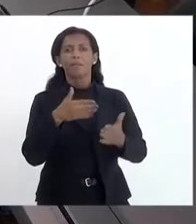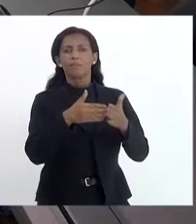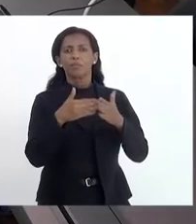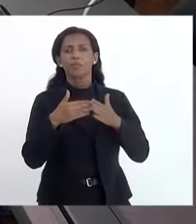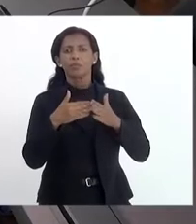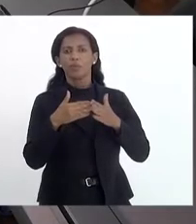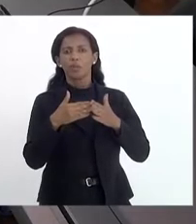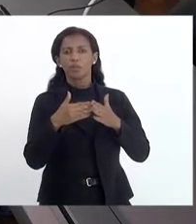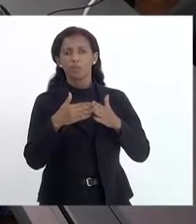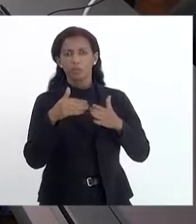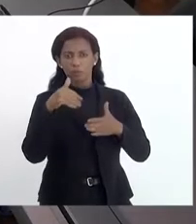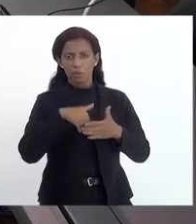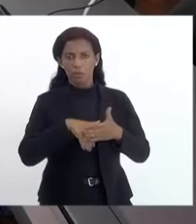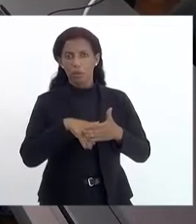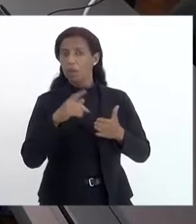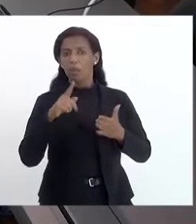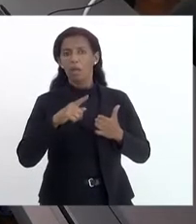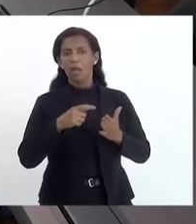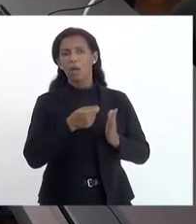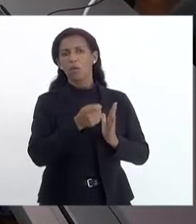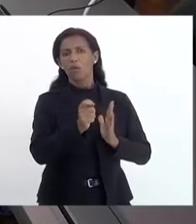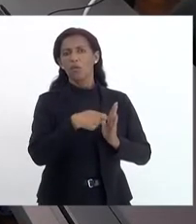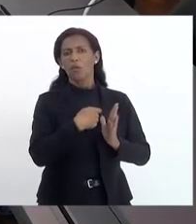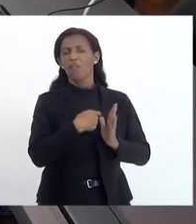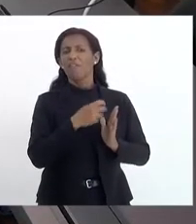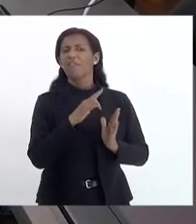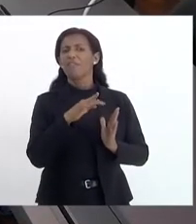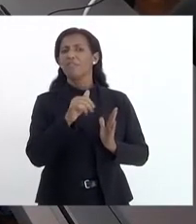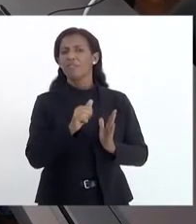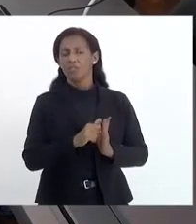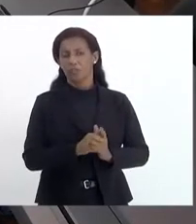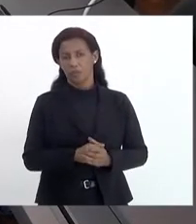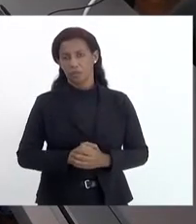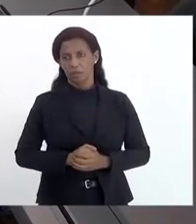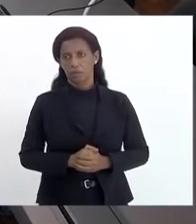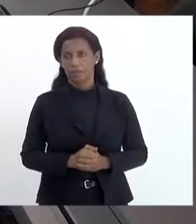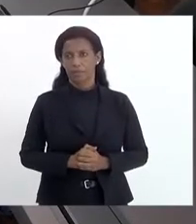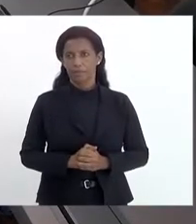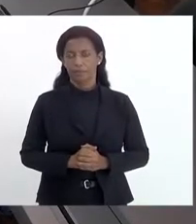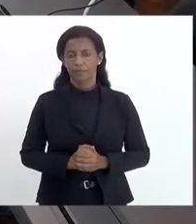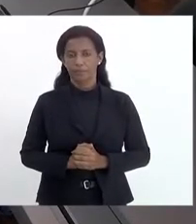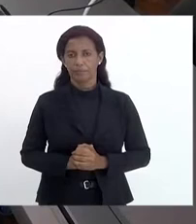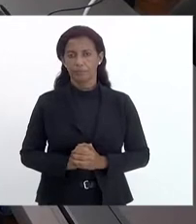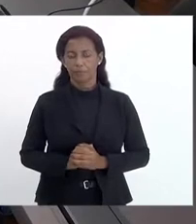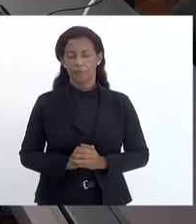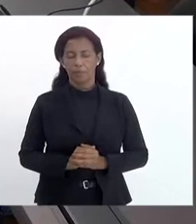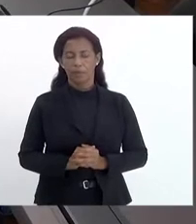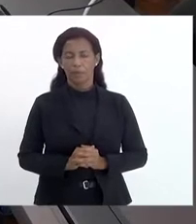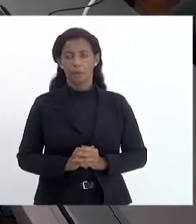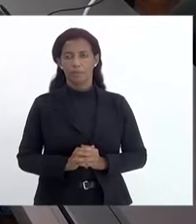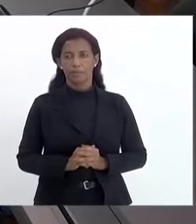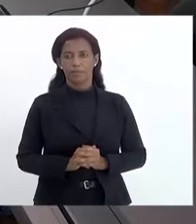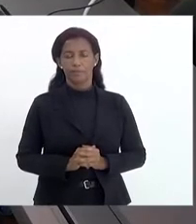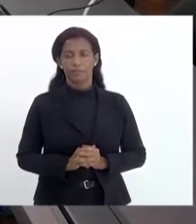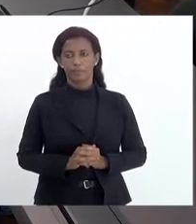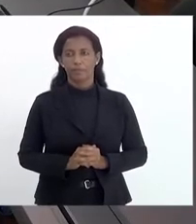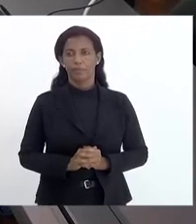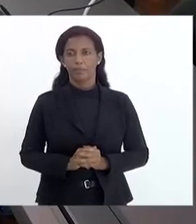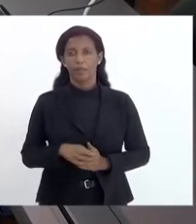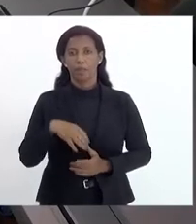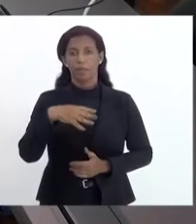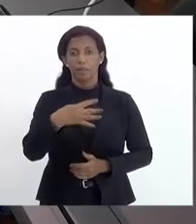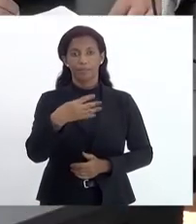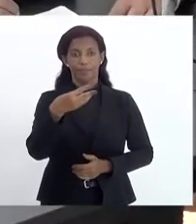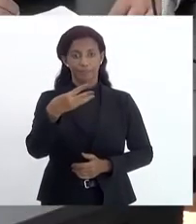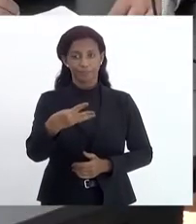pedindo vista para ver se consigo consertar isso. Tá bom. Senão eu ia acompanhá-lo. Deputado Luiz Paulo, pedido de vista no 42, concedido.